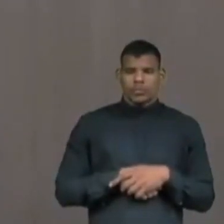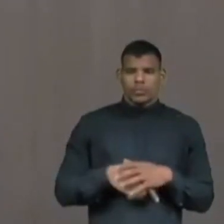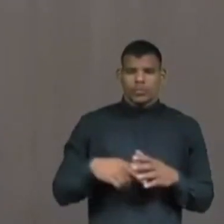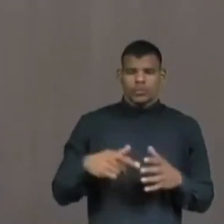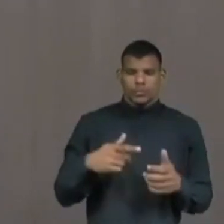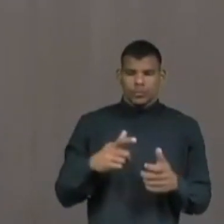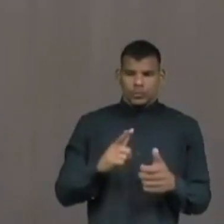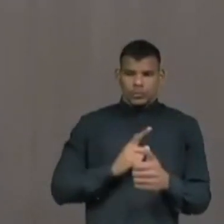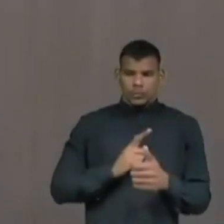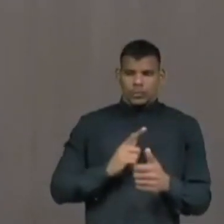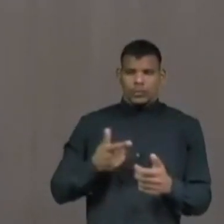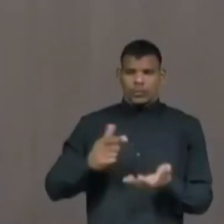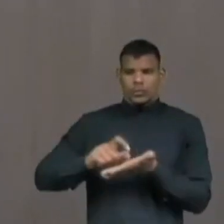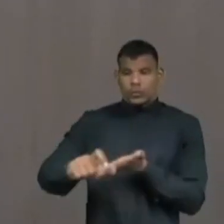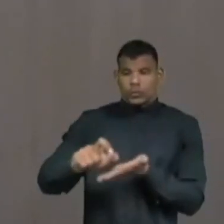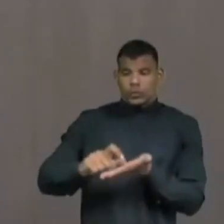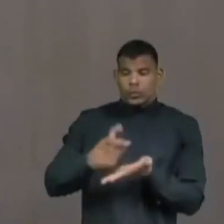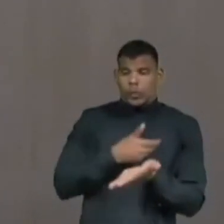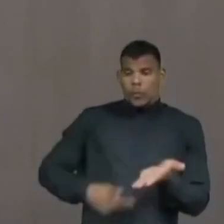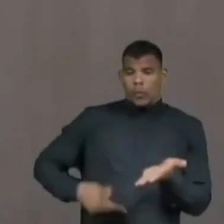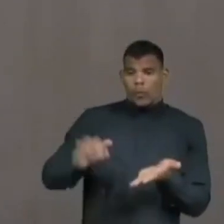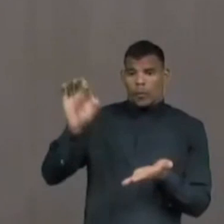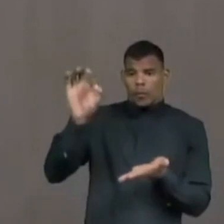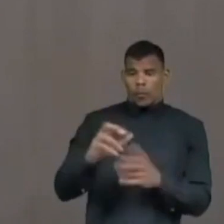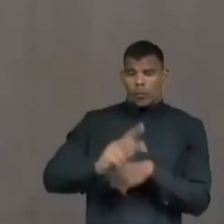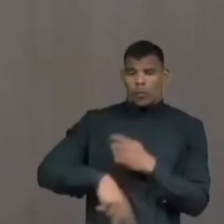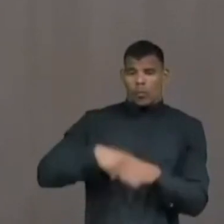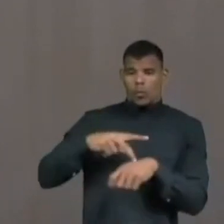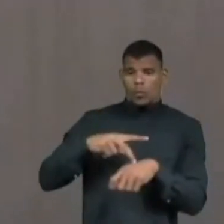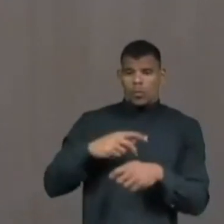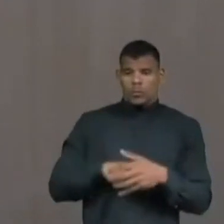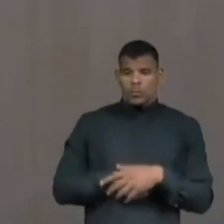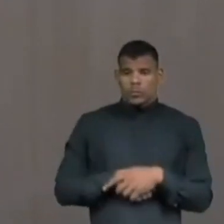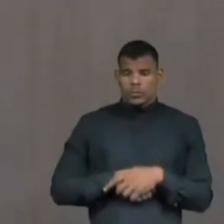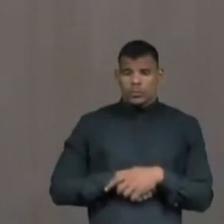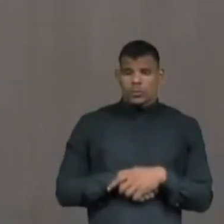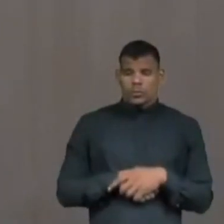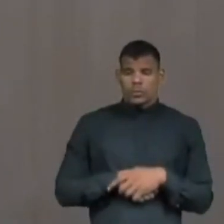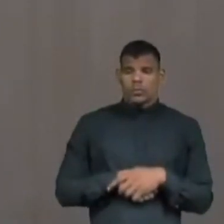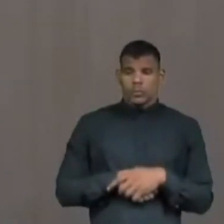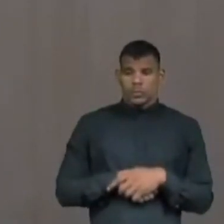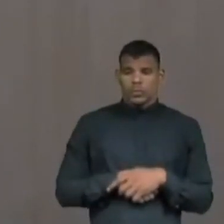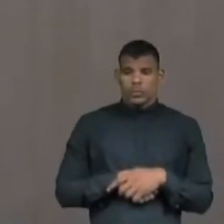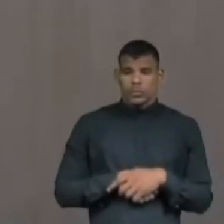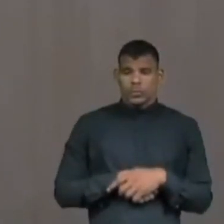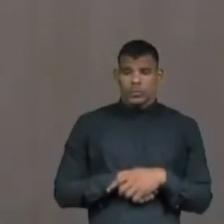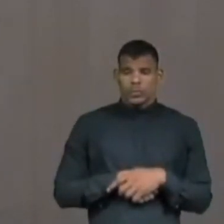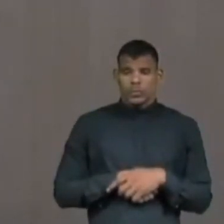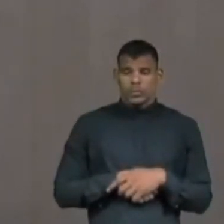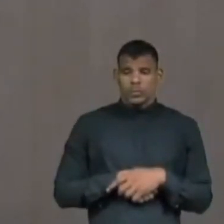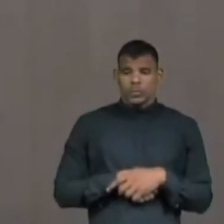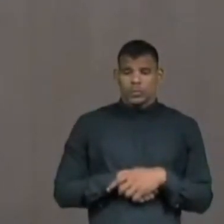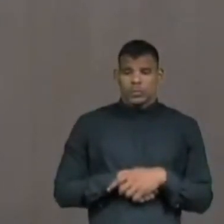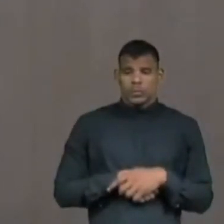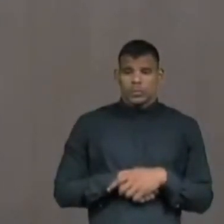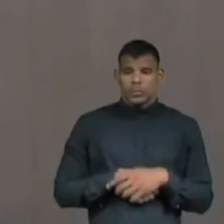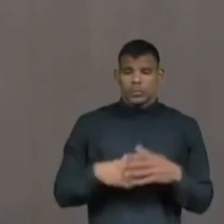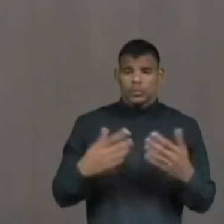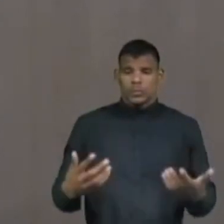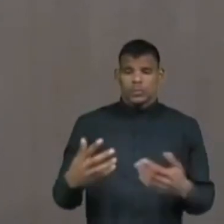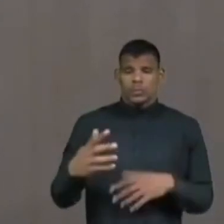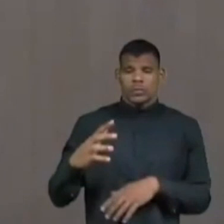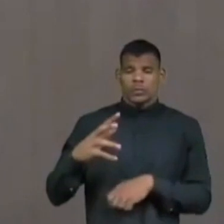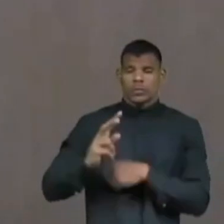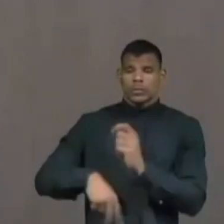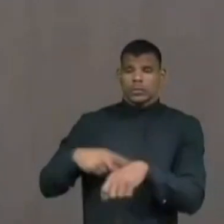possui o maior investimento público percentual do país. Isso não é pouca coisa. Estado esse que é primeiro lugar do